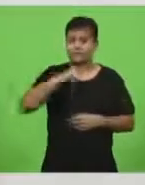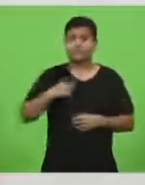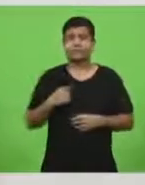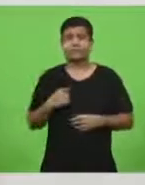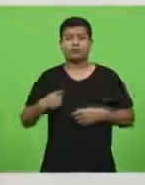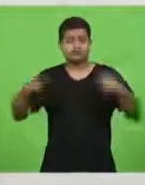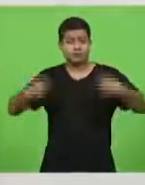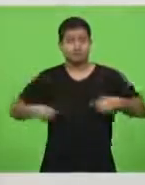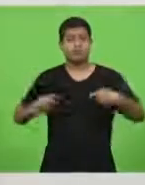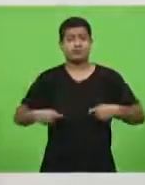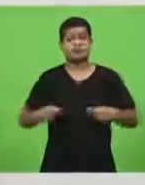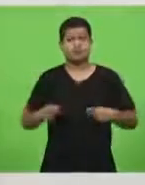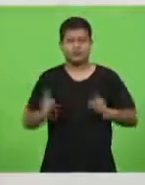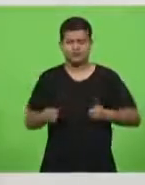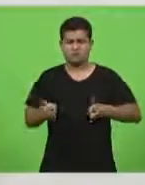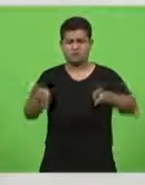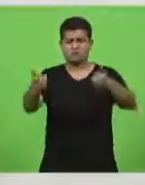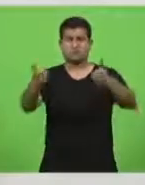seguir em frente